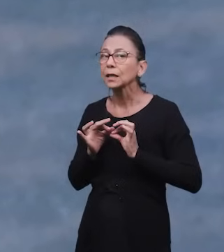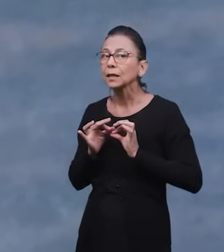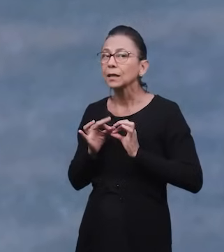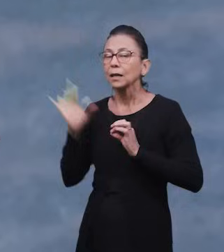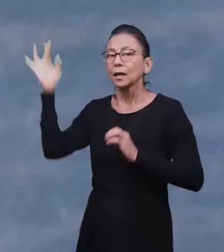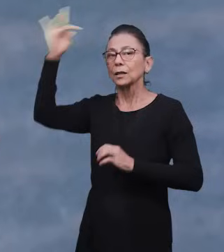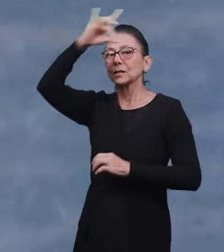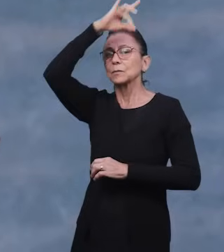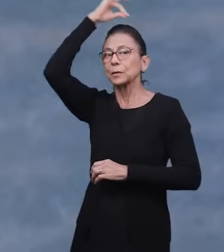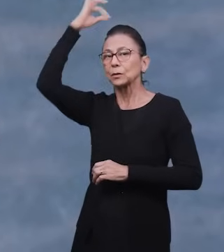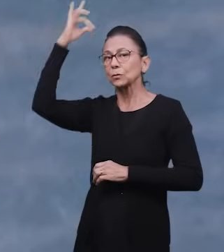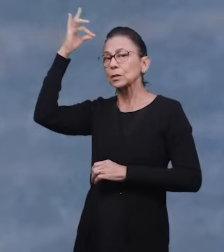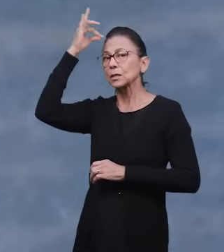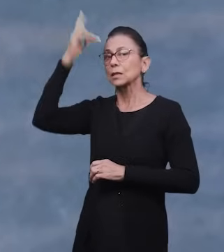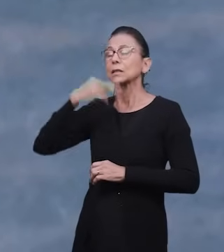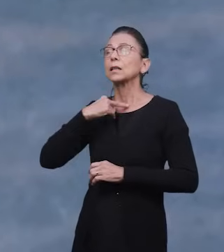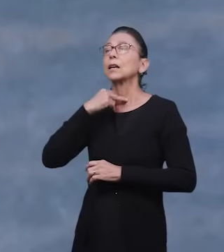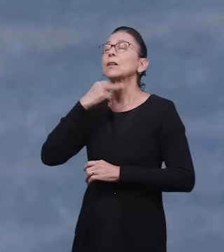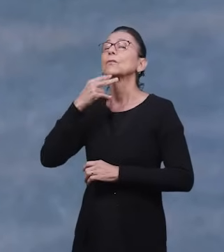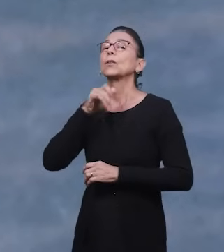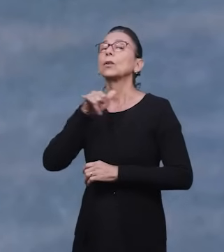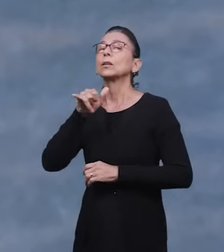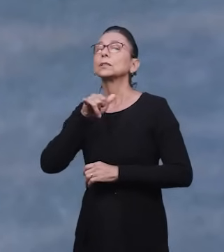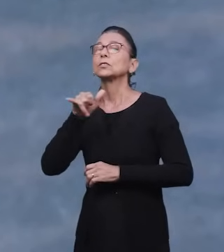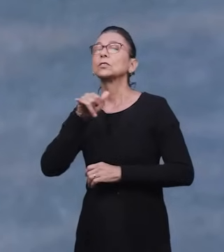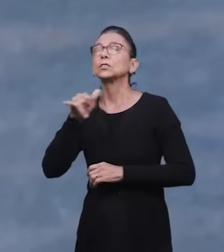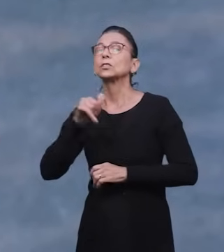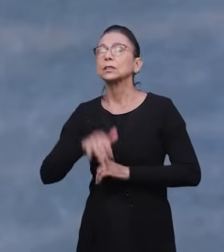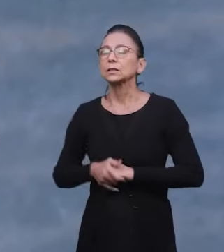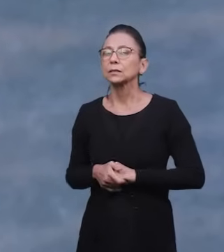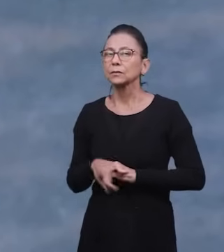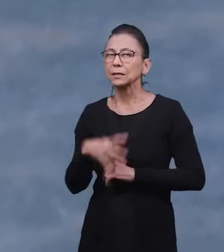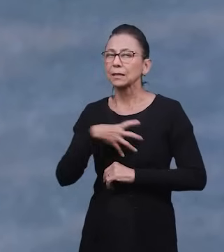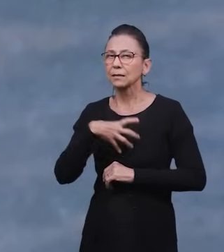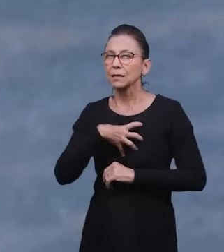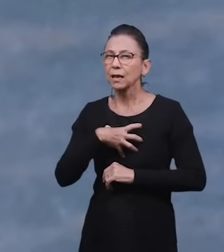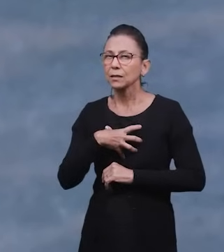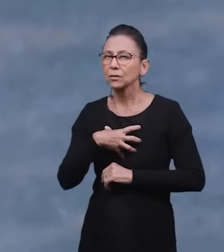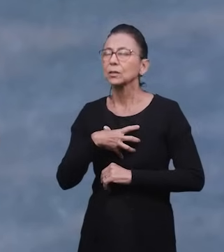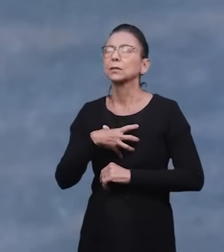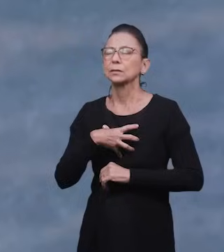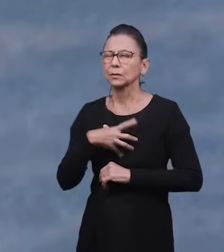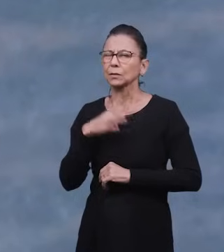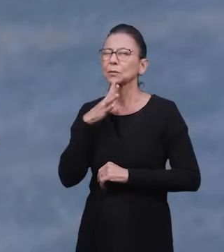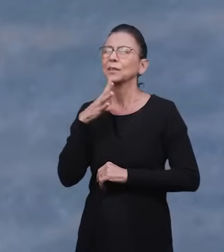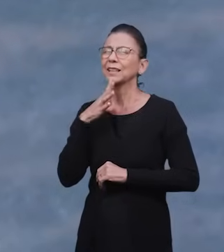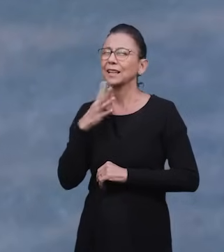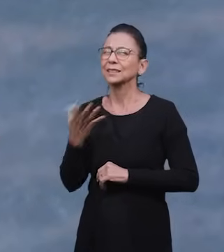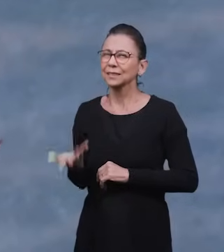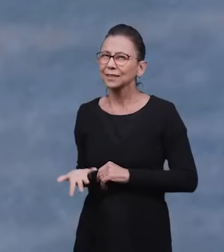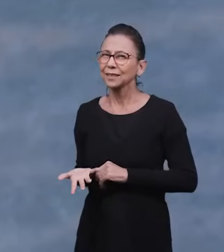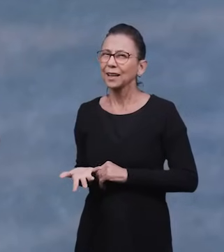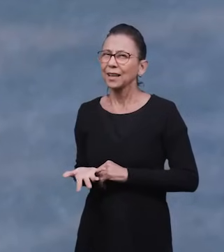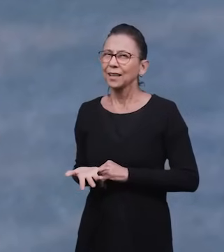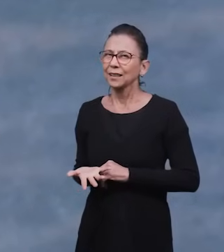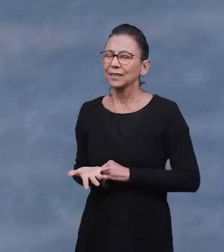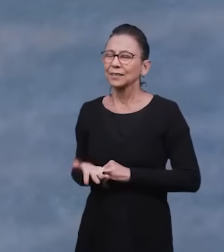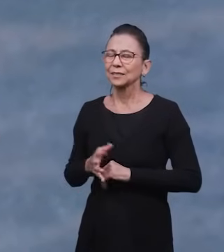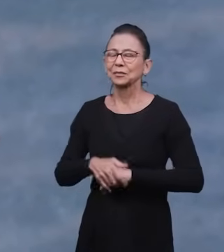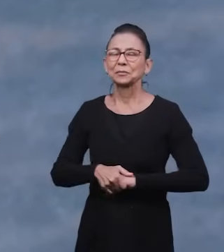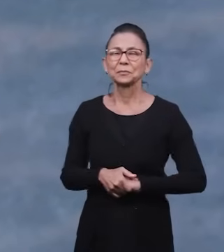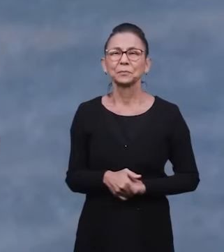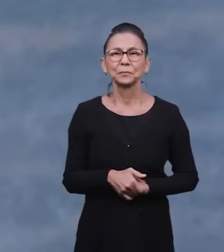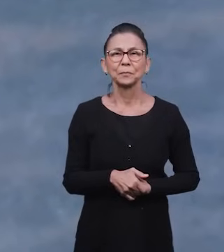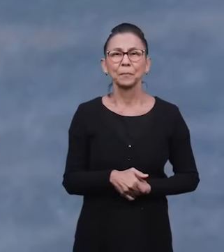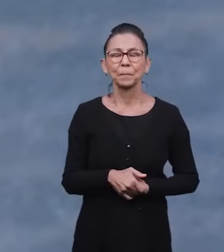conhece? Conheço. Jesus, as minhas ovelhas ouvem a minha voz. De maneira alguma seguirão o estranho, nunca seguirão o estranho, porque